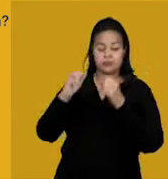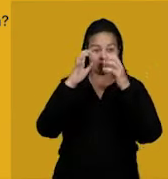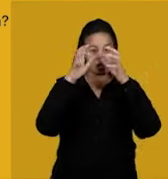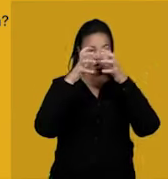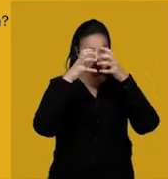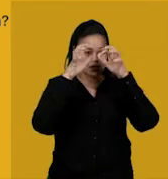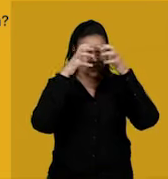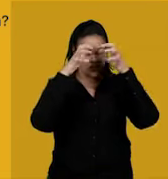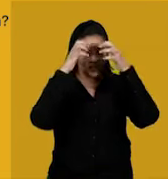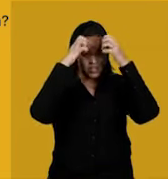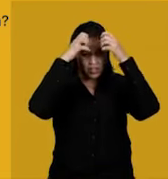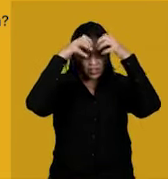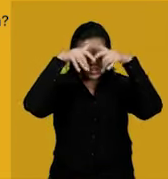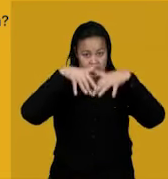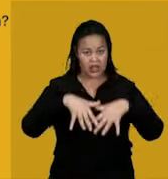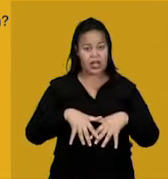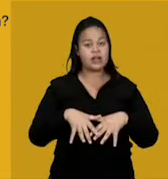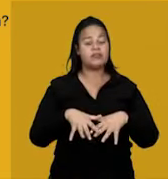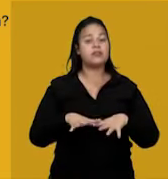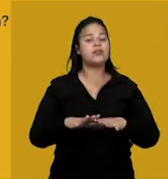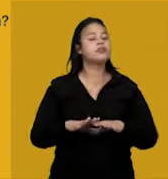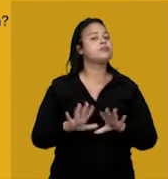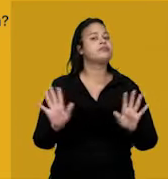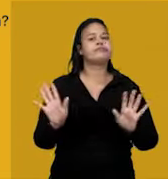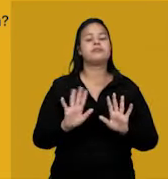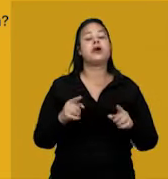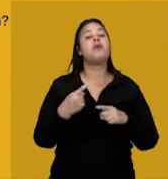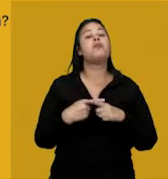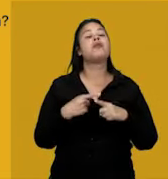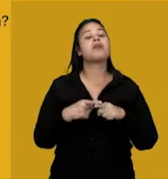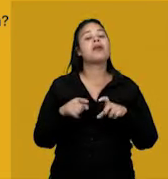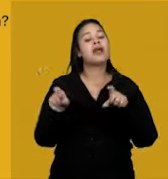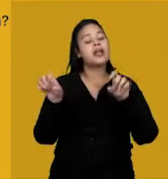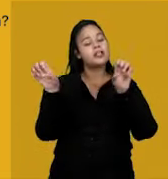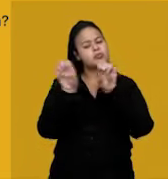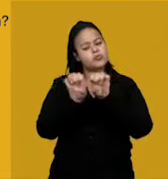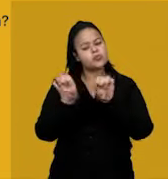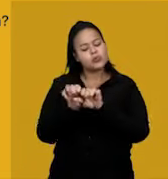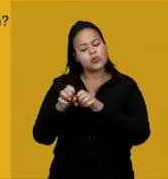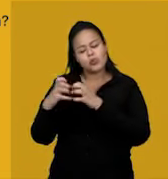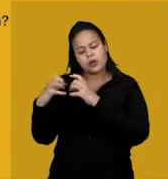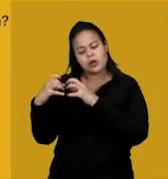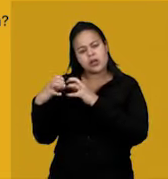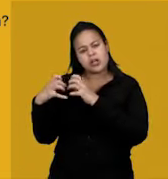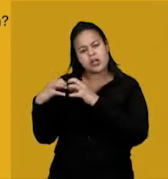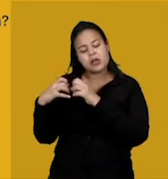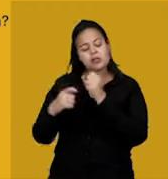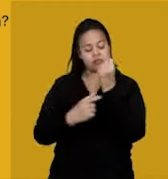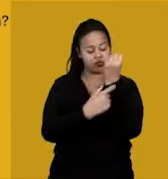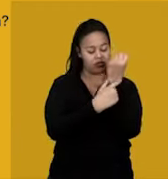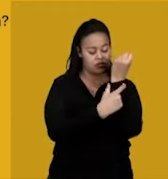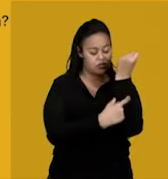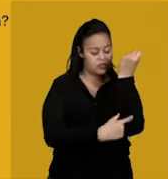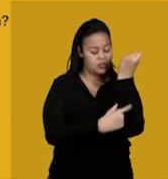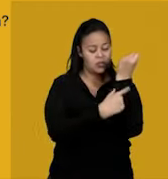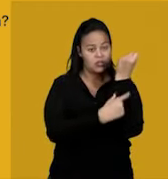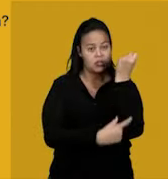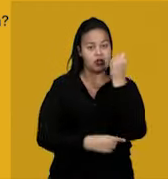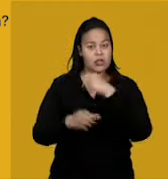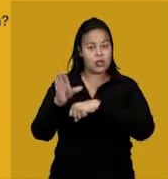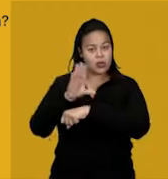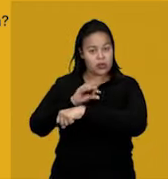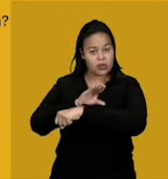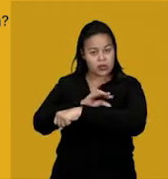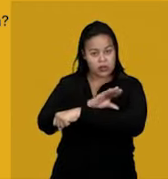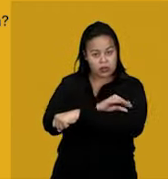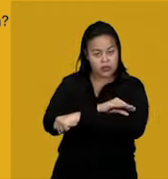tecido nervoso vai formar as estruturas do encéfalo, vai formar a medula espinhal e vai formar os nervos e os gânglios.